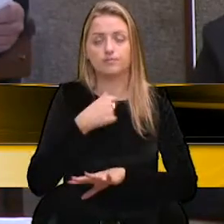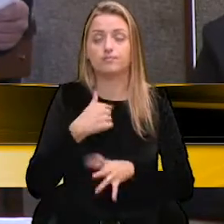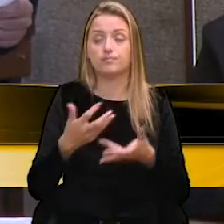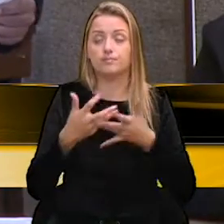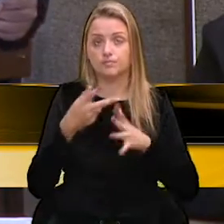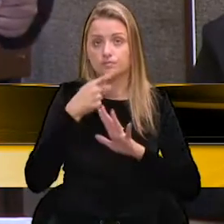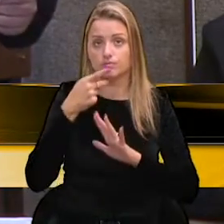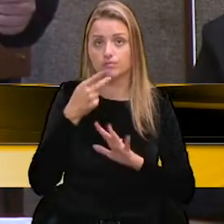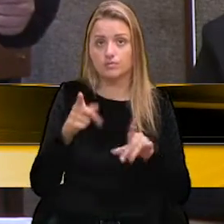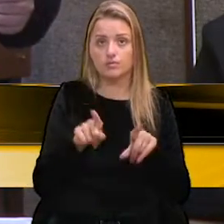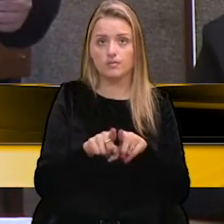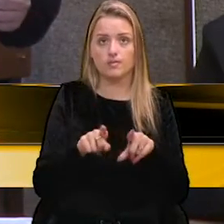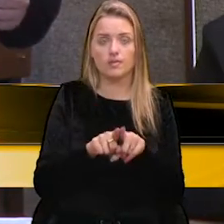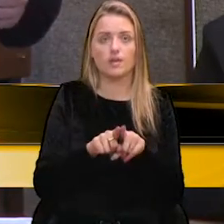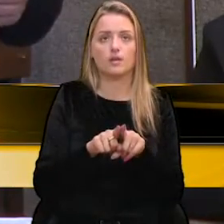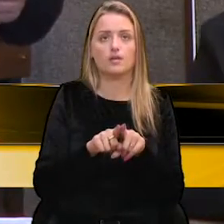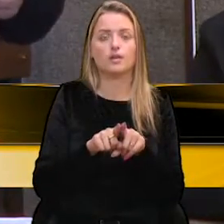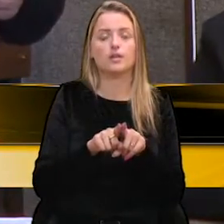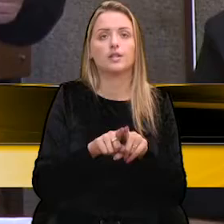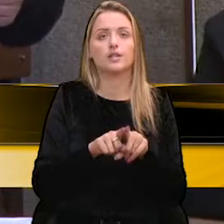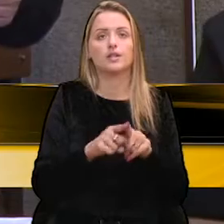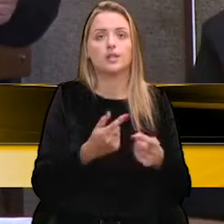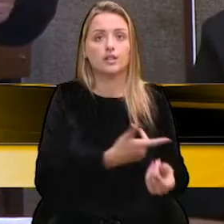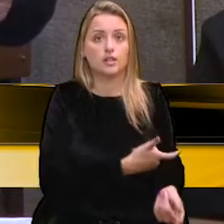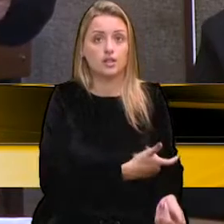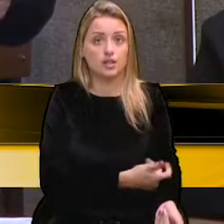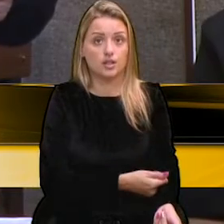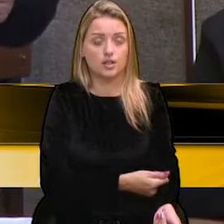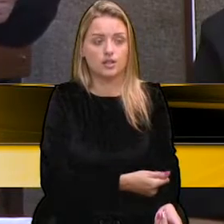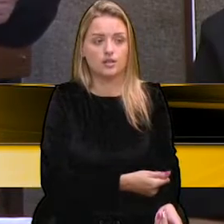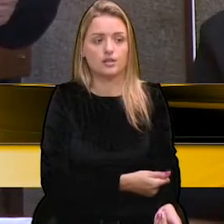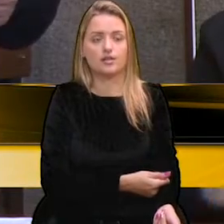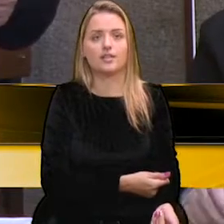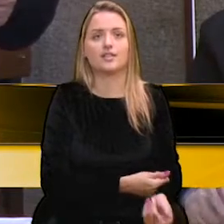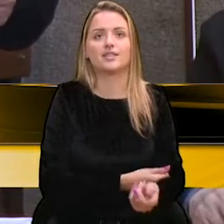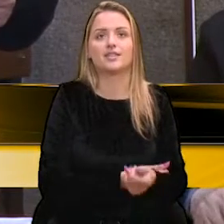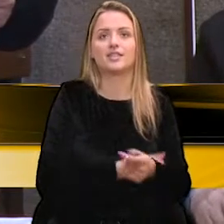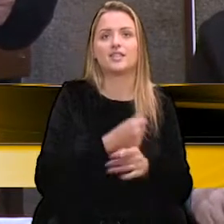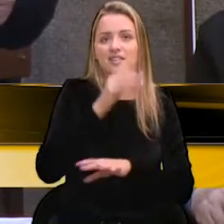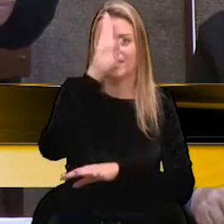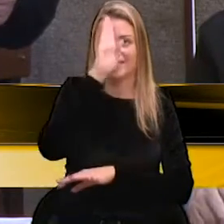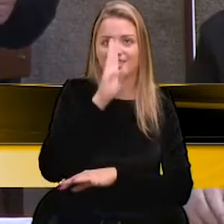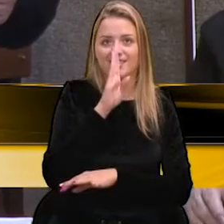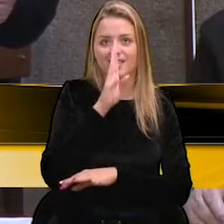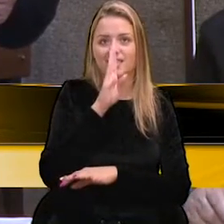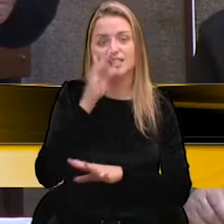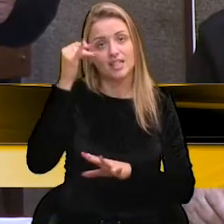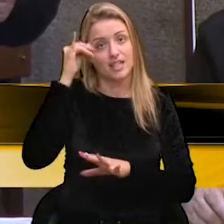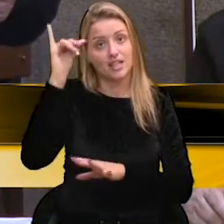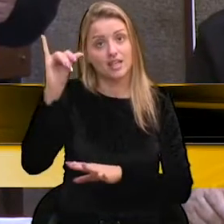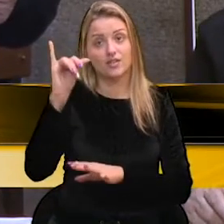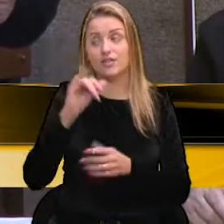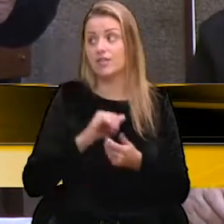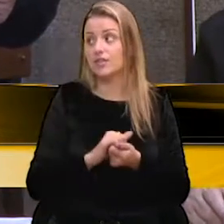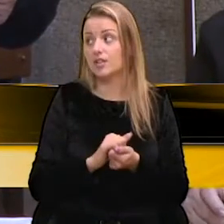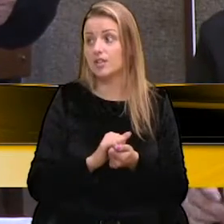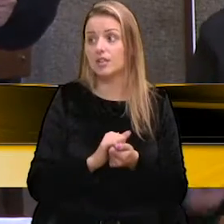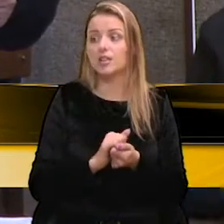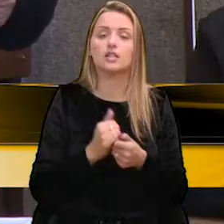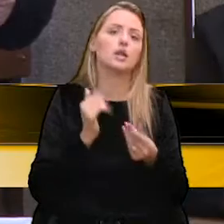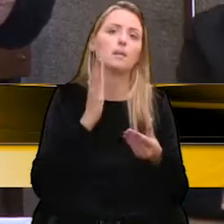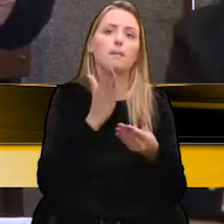dizer que o exame espontâneo e gratuito, ele evita